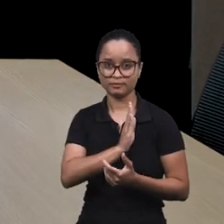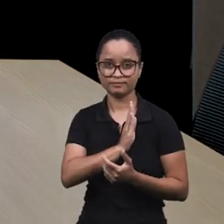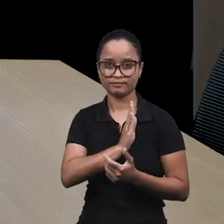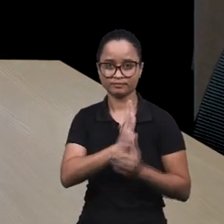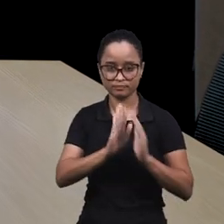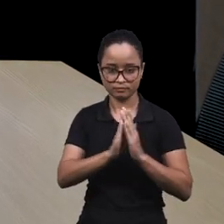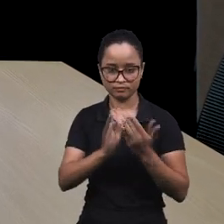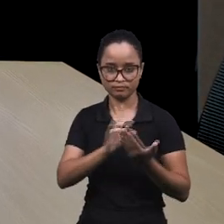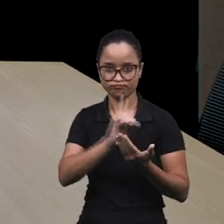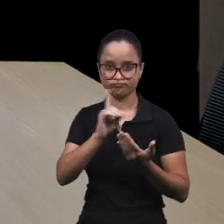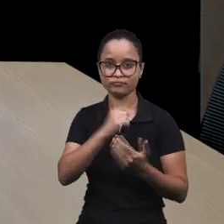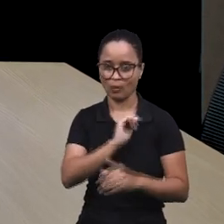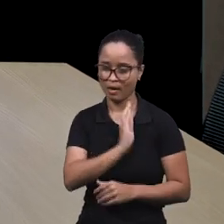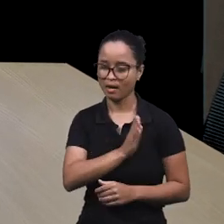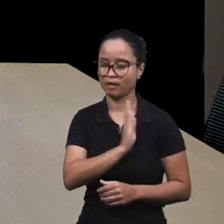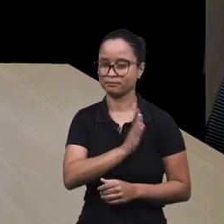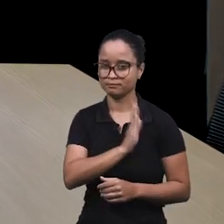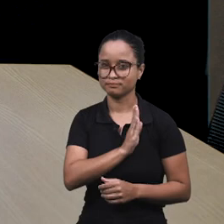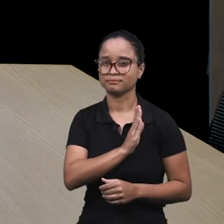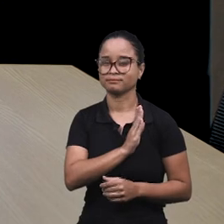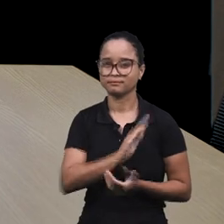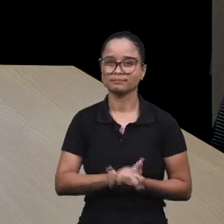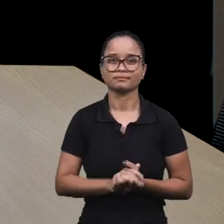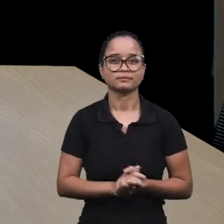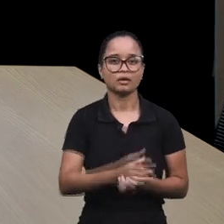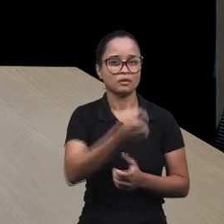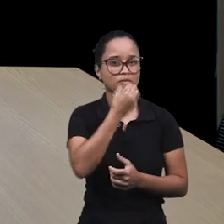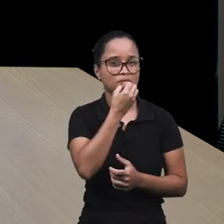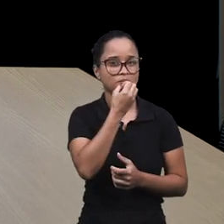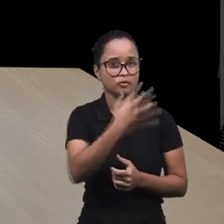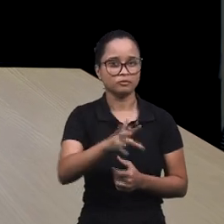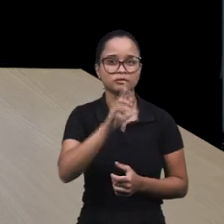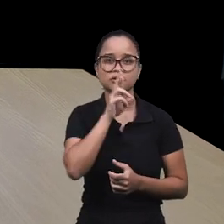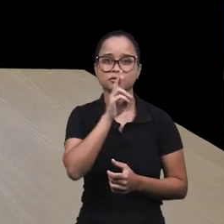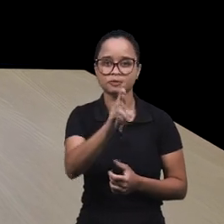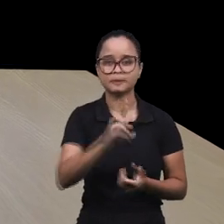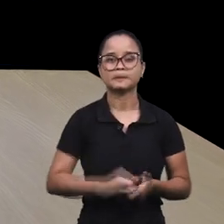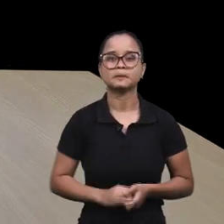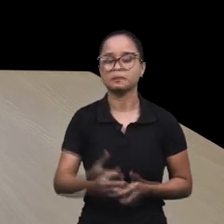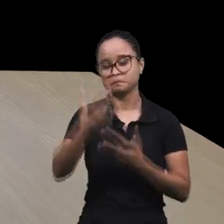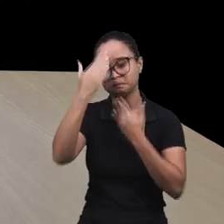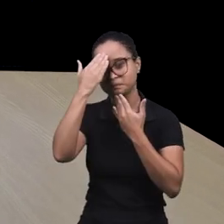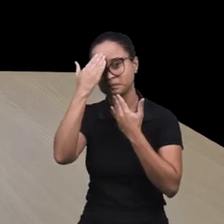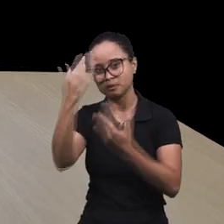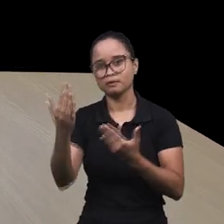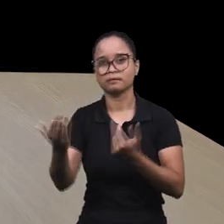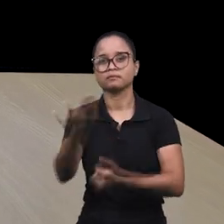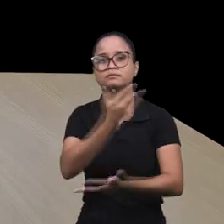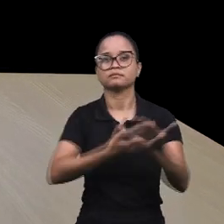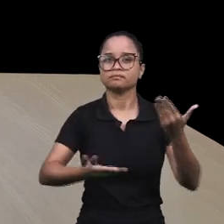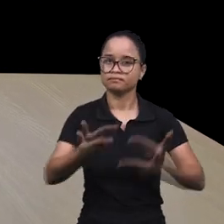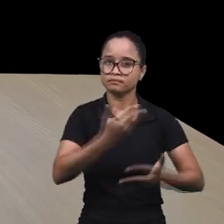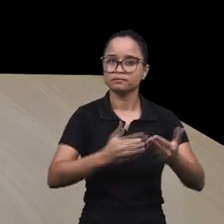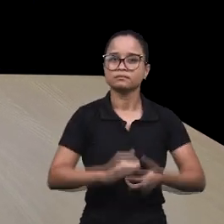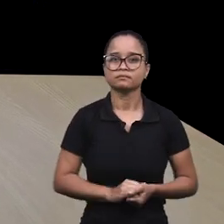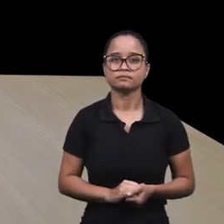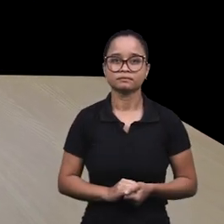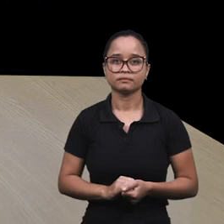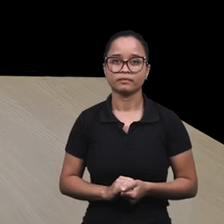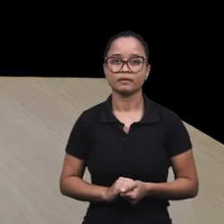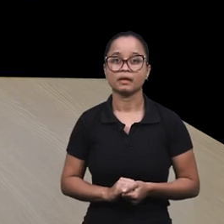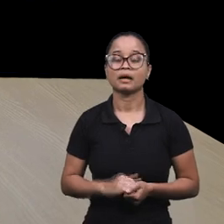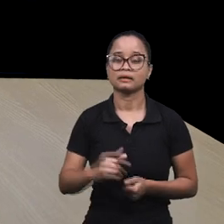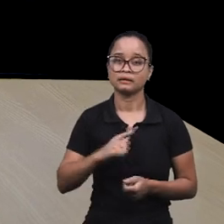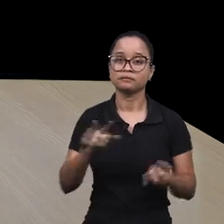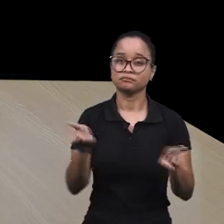guardar a palavra no coração. Muito bem colocado na sua resposta. Obrigado pela sua participação.